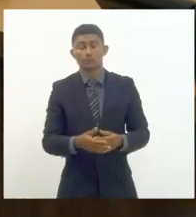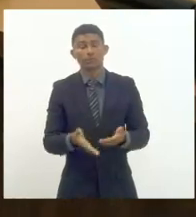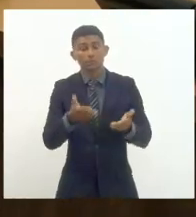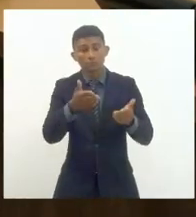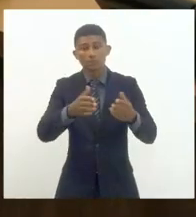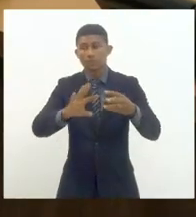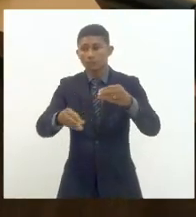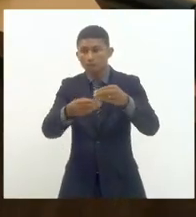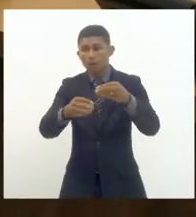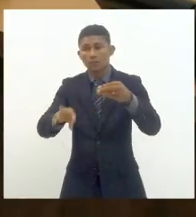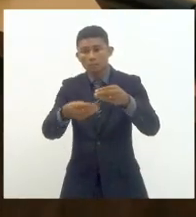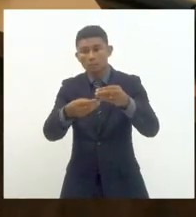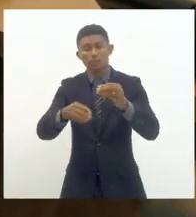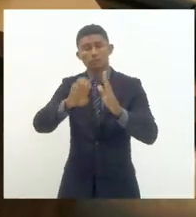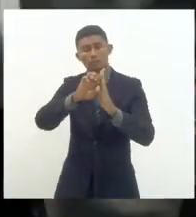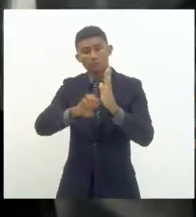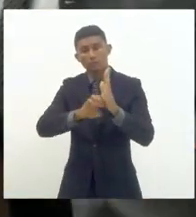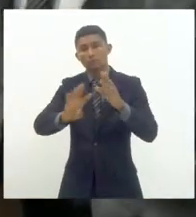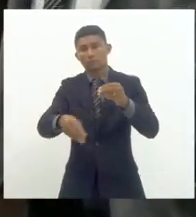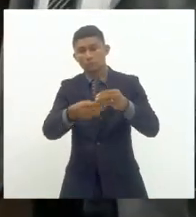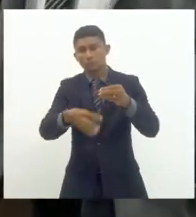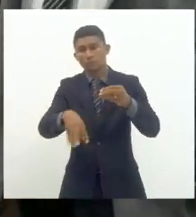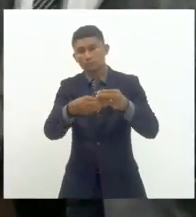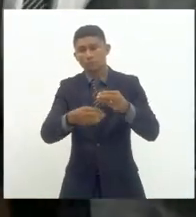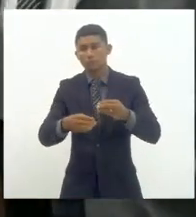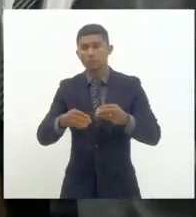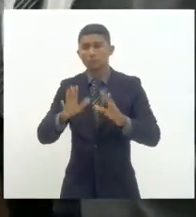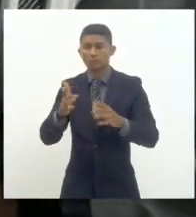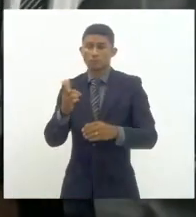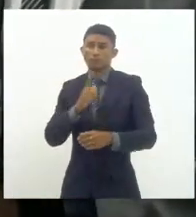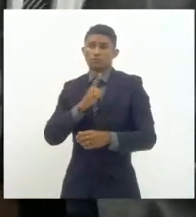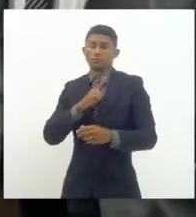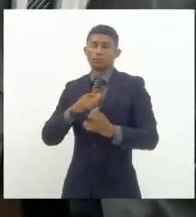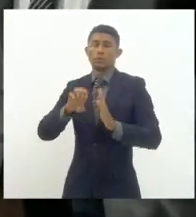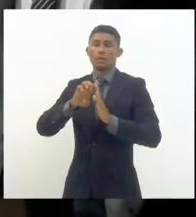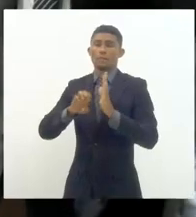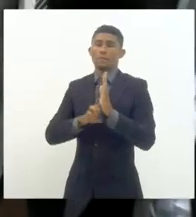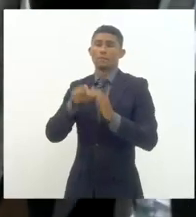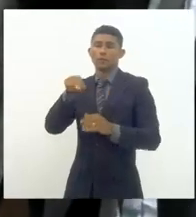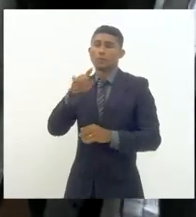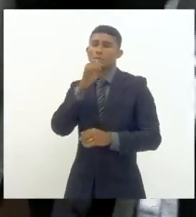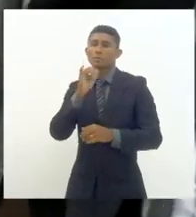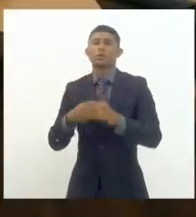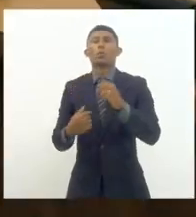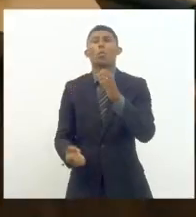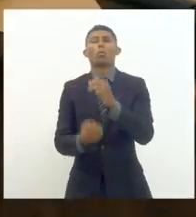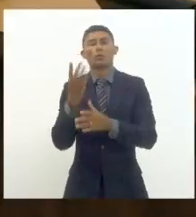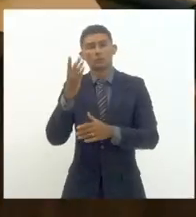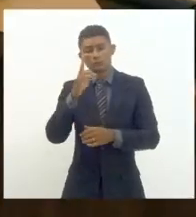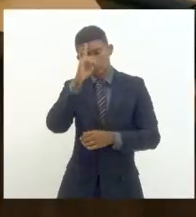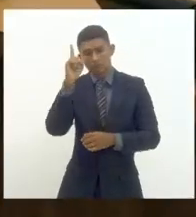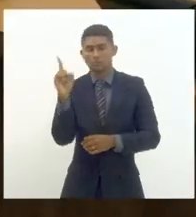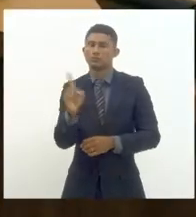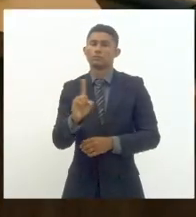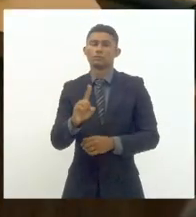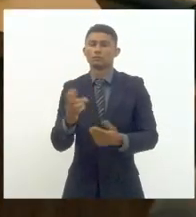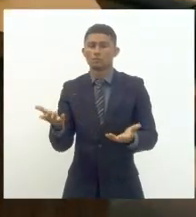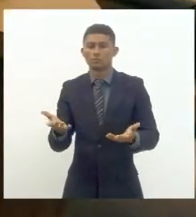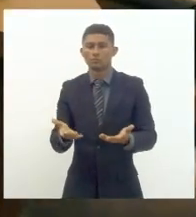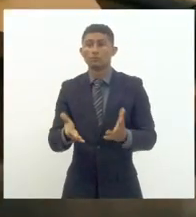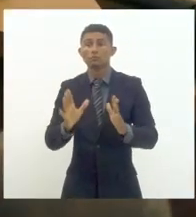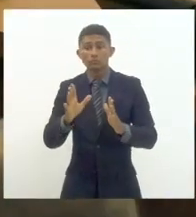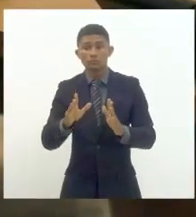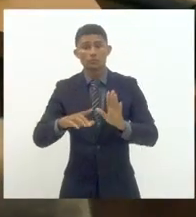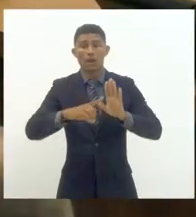uma pilha de emendas... Não, mas eu faço com a técnica de que tem uma emenda pertinente, não crio uma emenda aleatória. Basta que tenha emenda ao